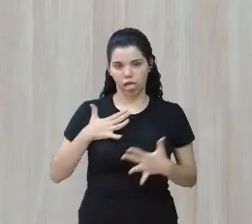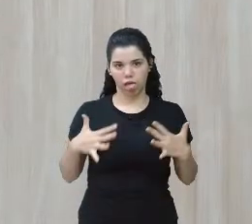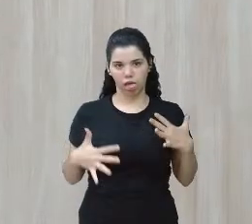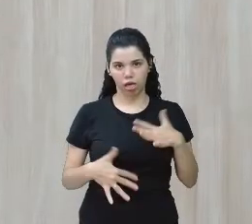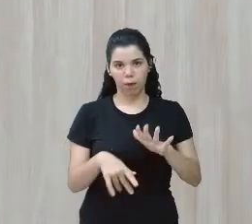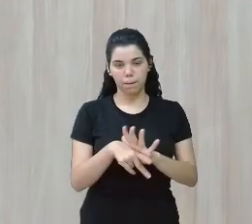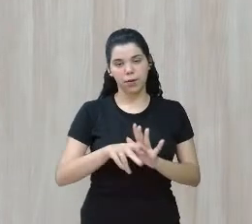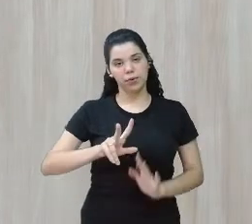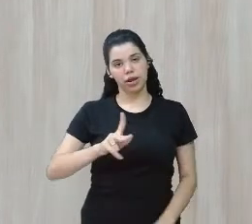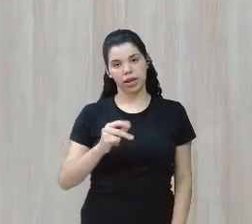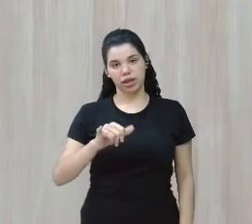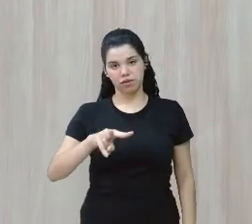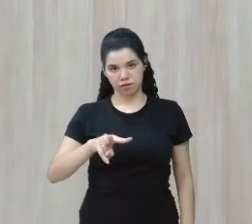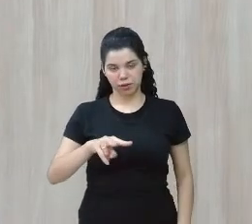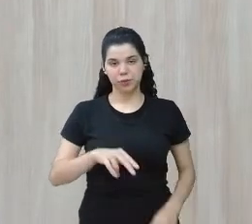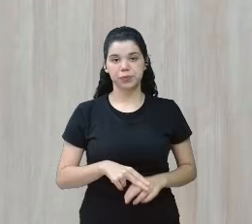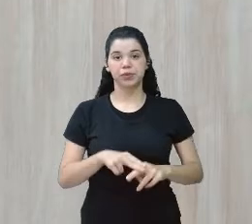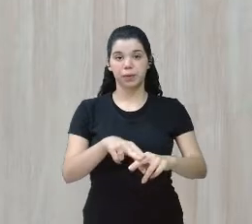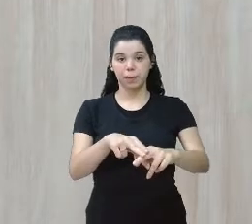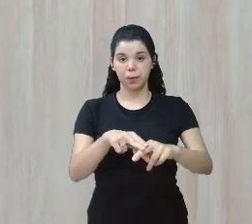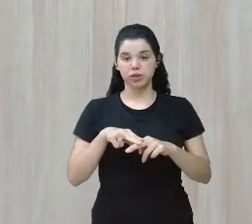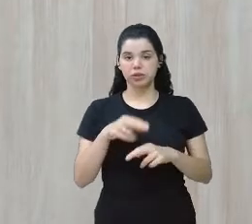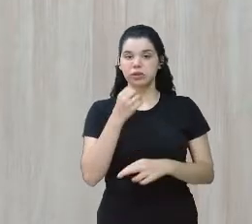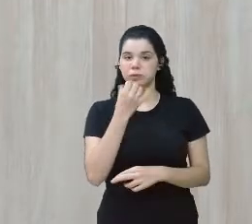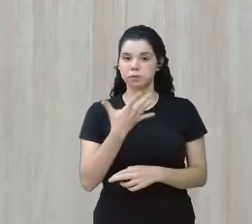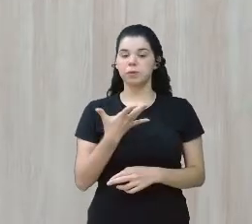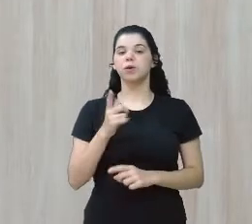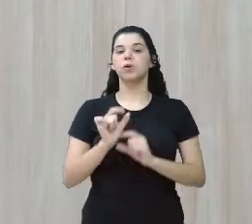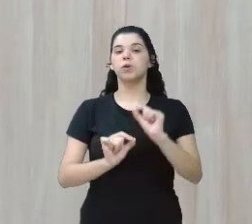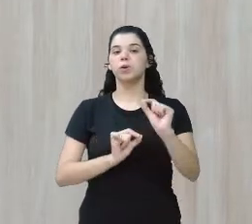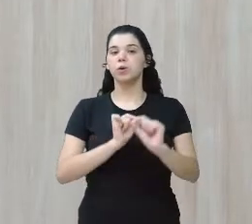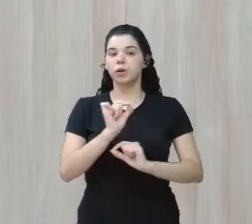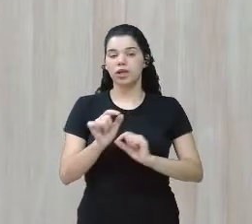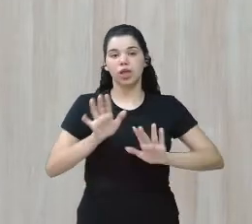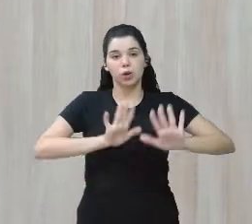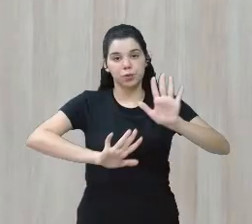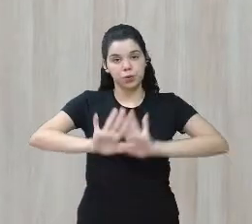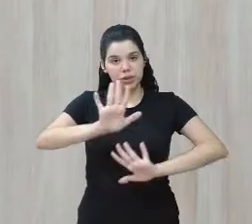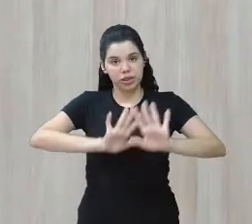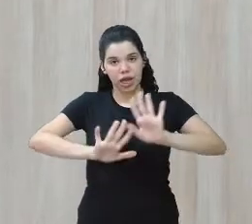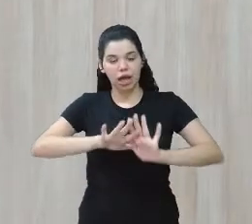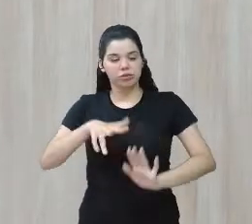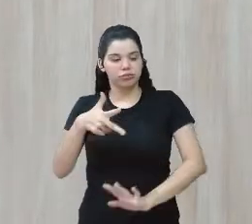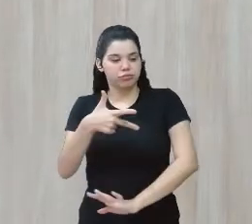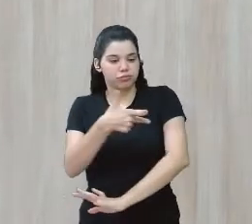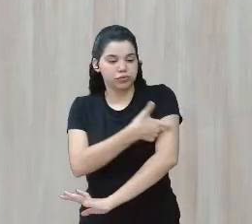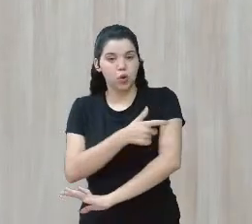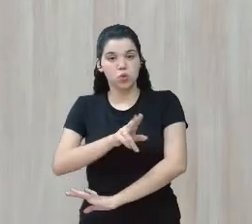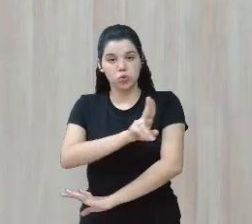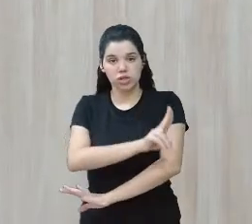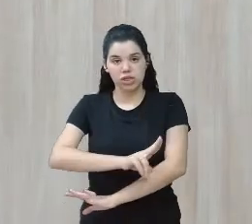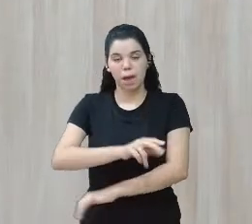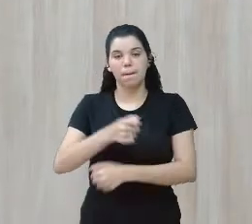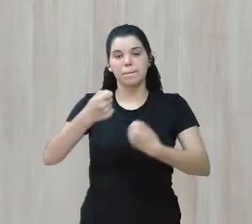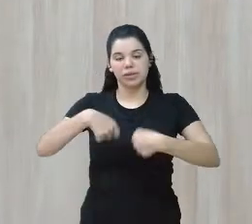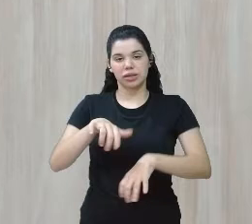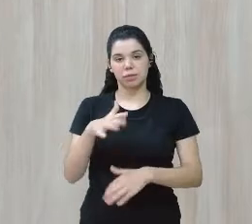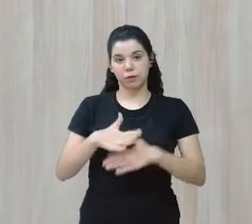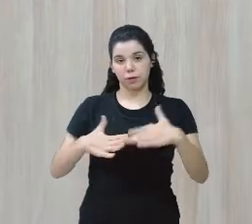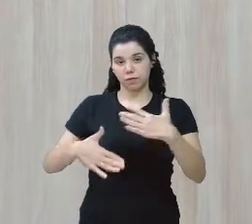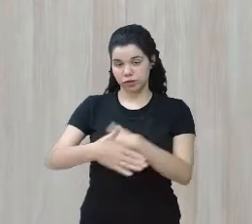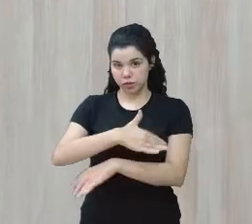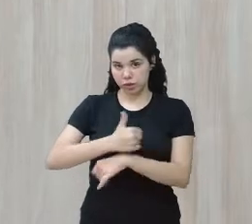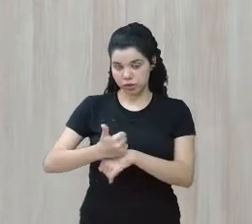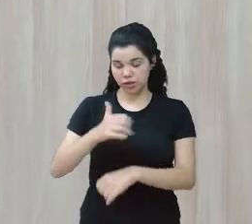o HIV. Daí a grande precaução quando manusear agulhas já utilizadas. Os profissionais de saúde eles têm que ter muito